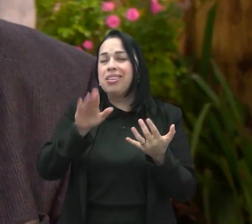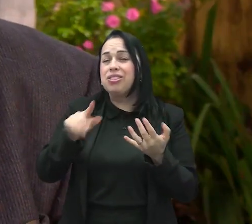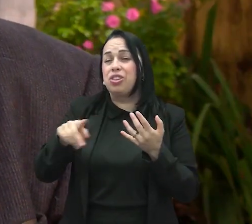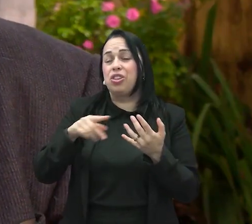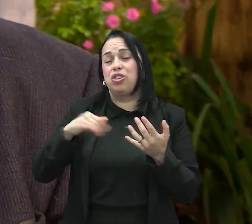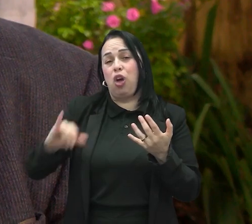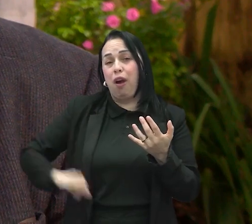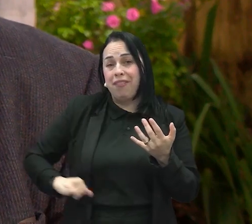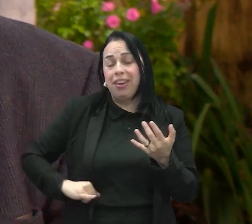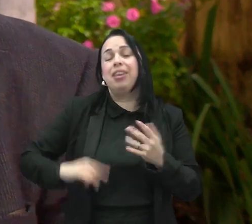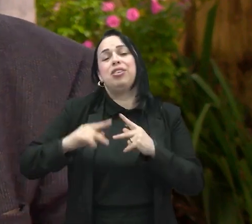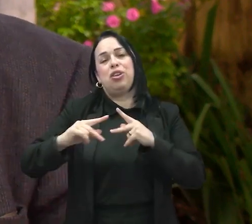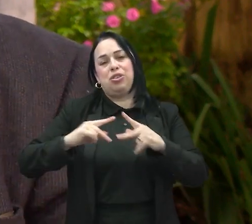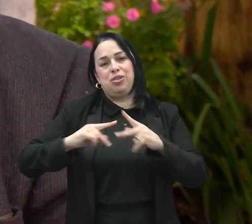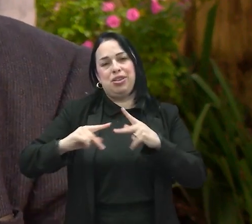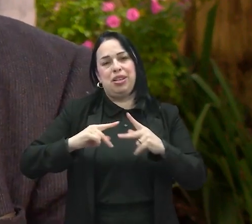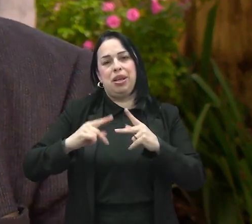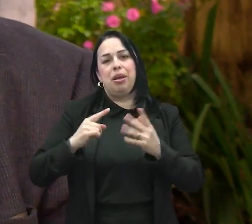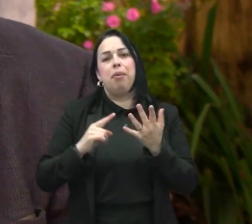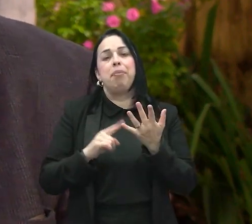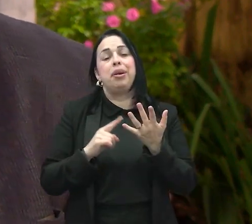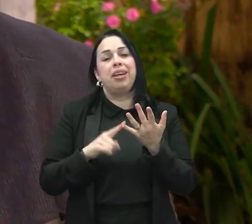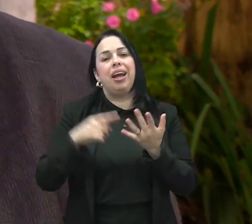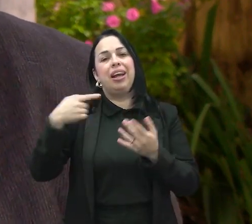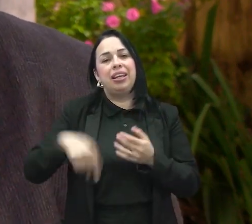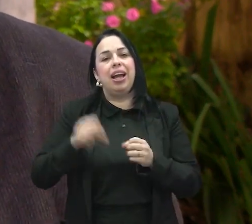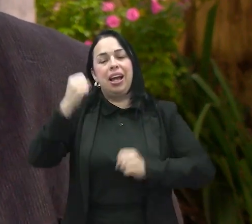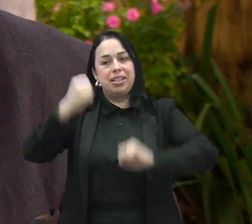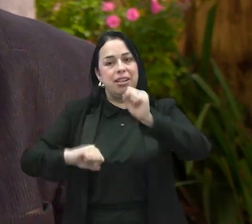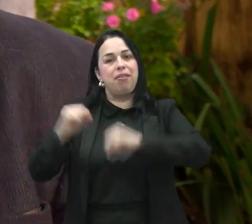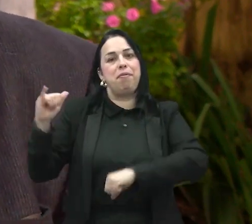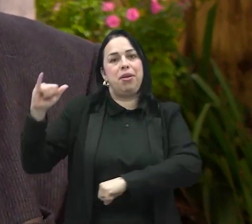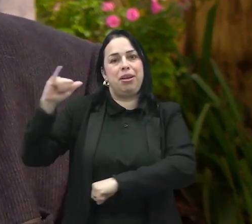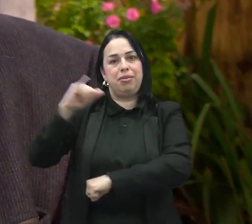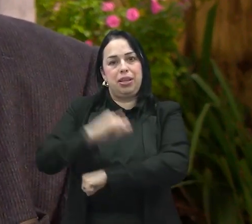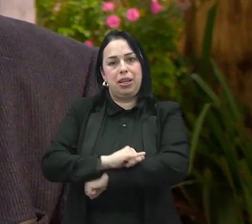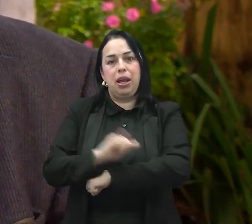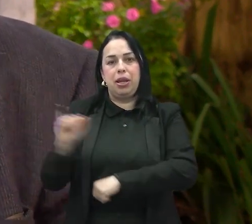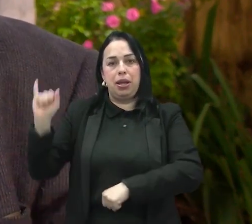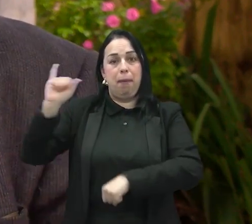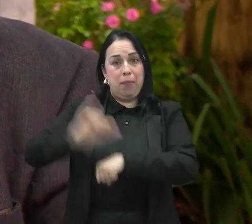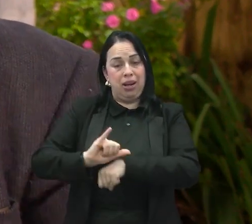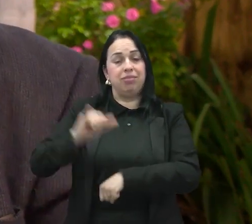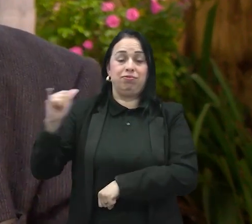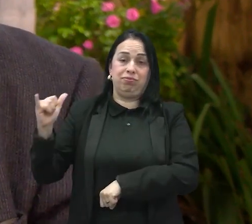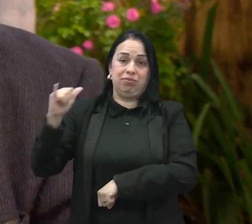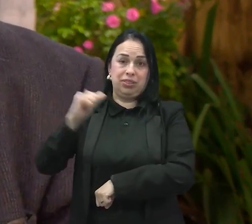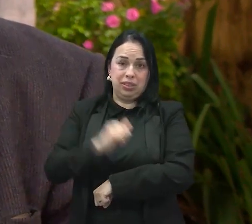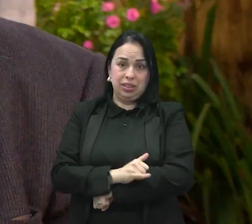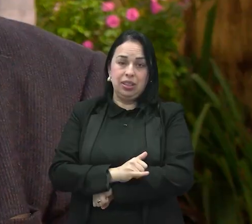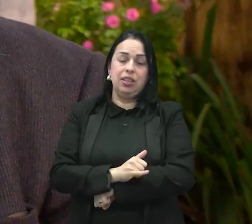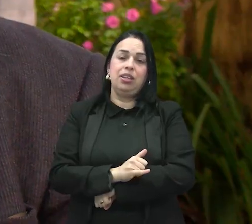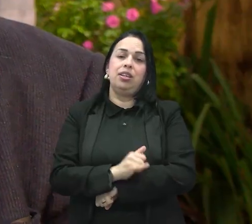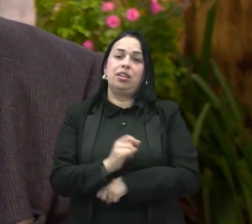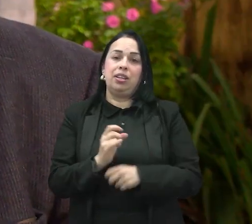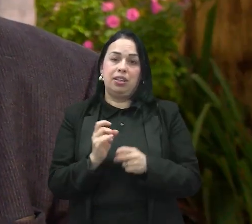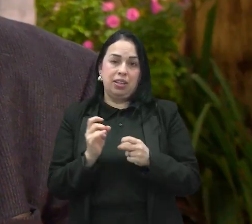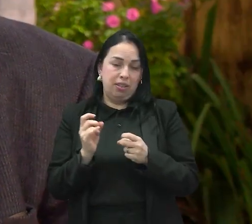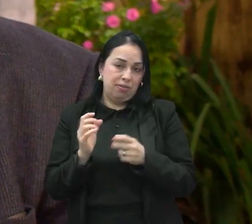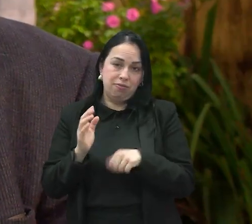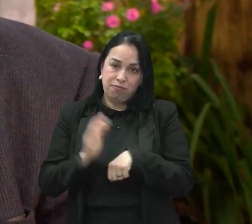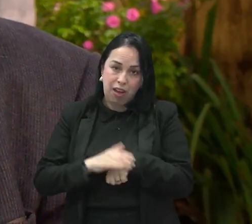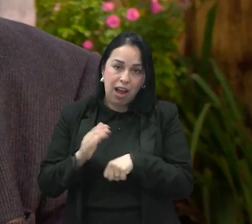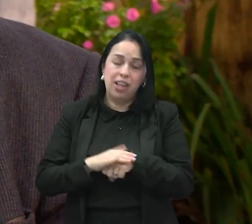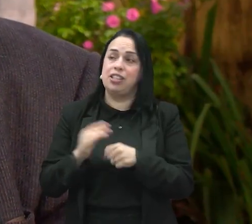o município de São José dos Campos, sobretudo pelo segmento aeronáutico, que é o nosso polo, com a Embraer sobretudo, com a prestação de